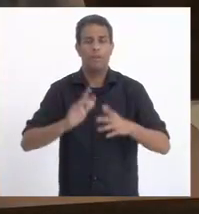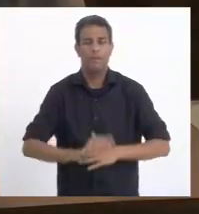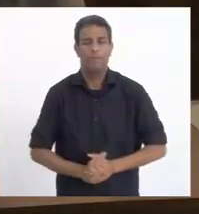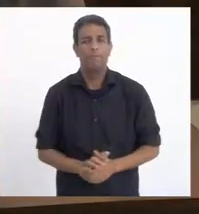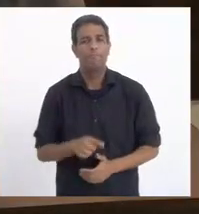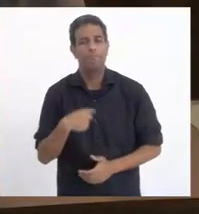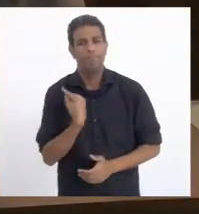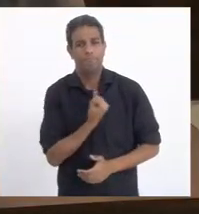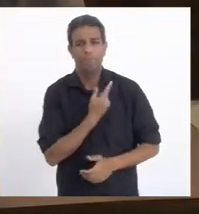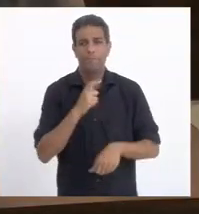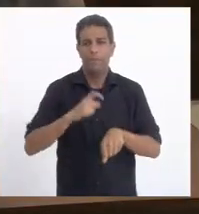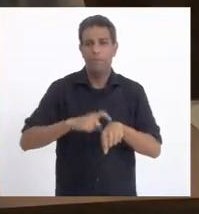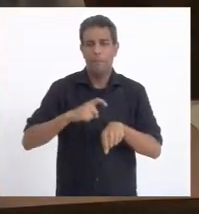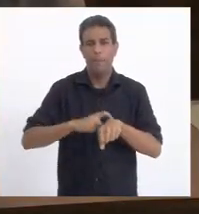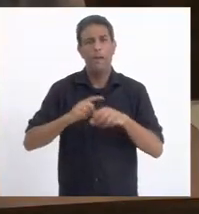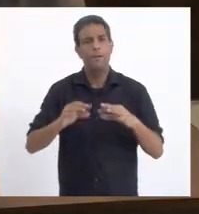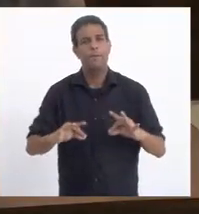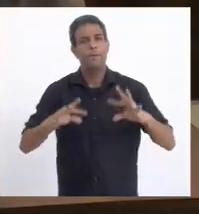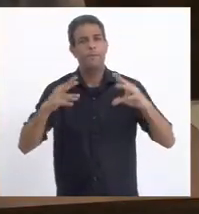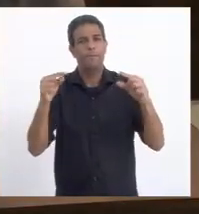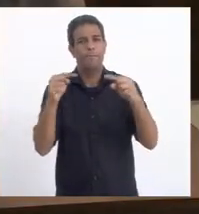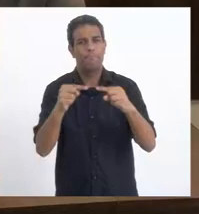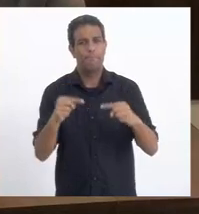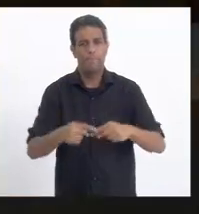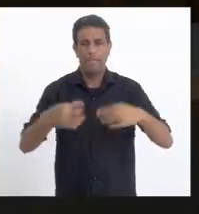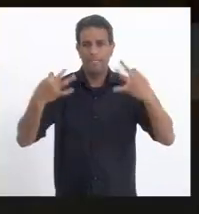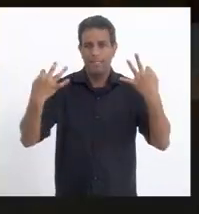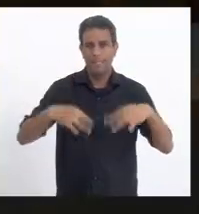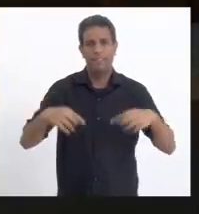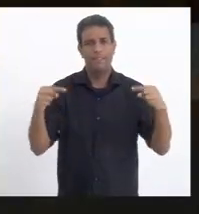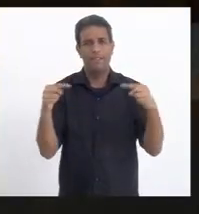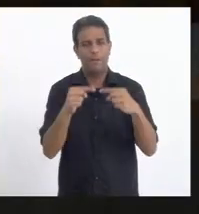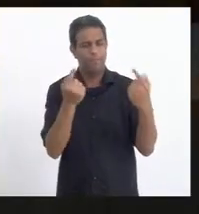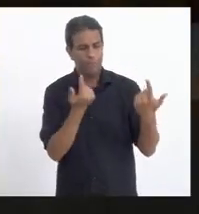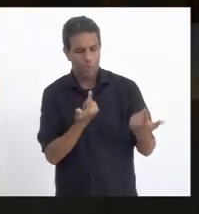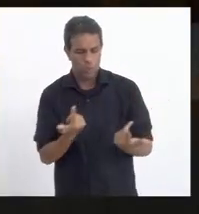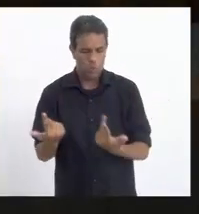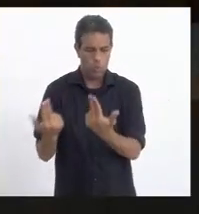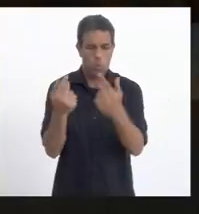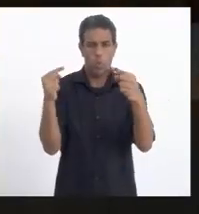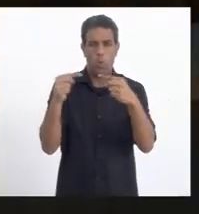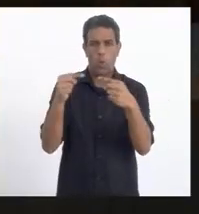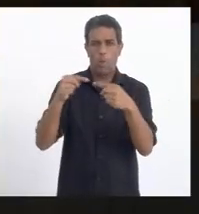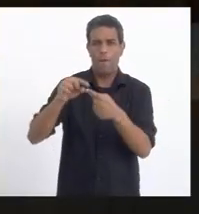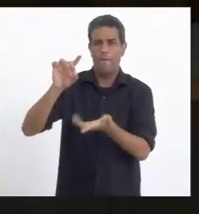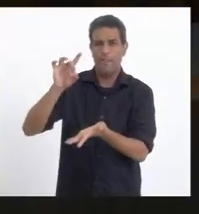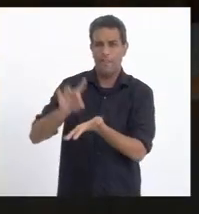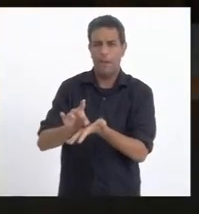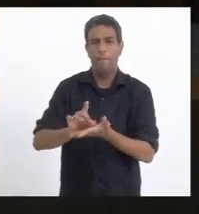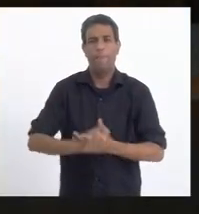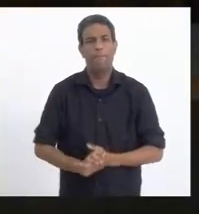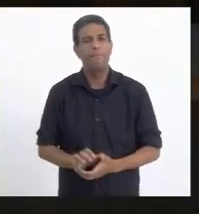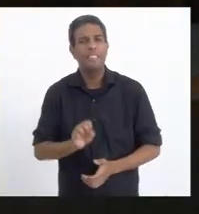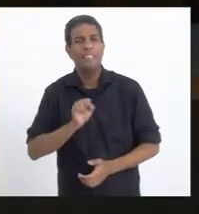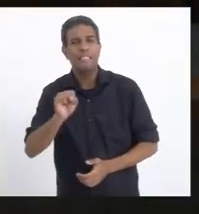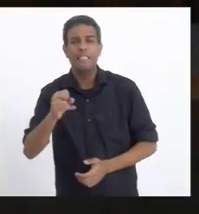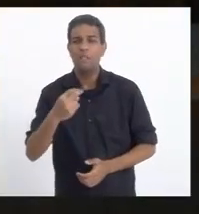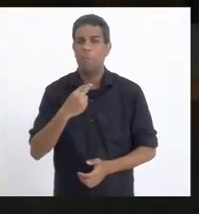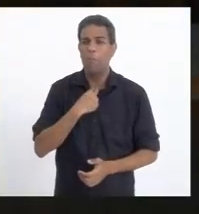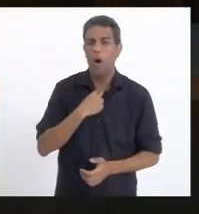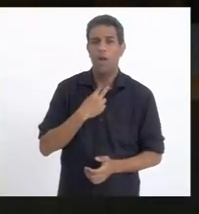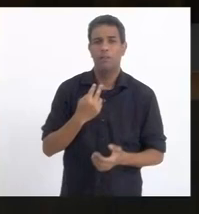nós estamos todos pautados sobre o mesmo teto legal se não